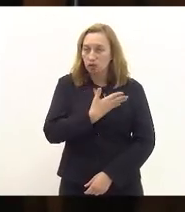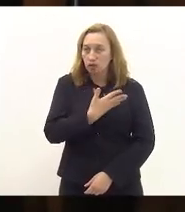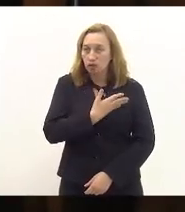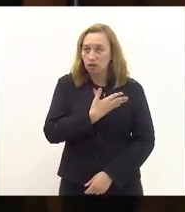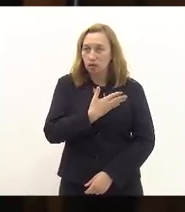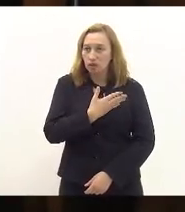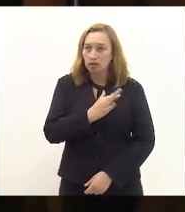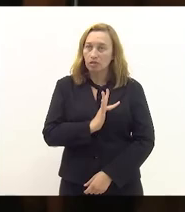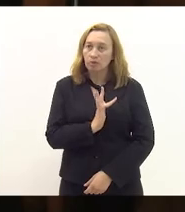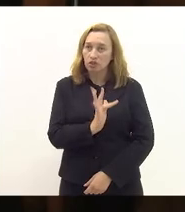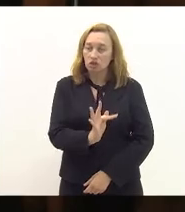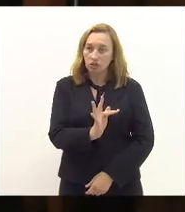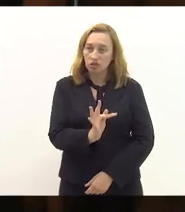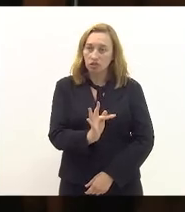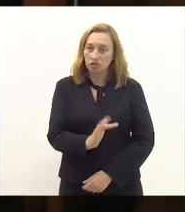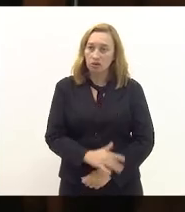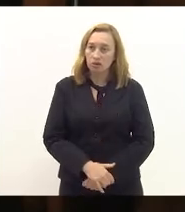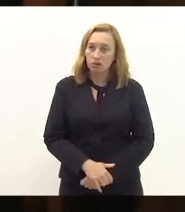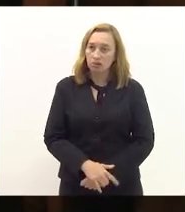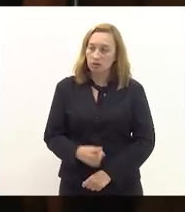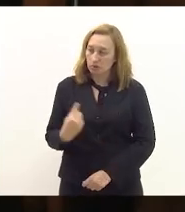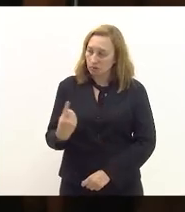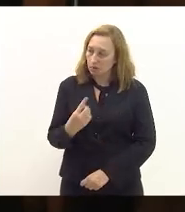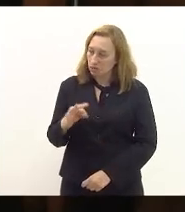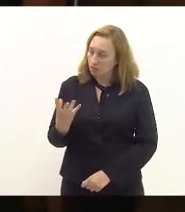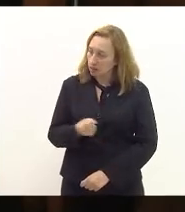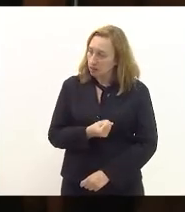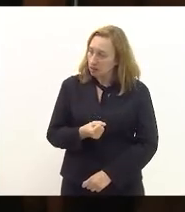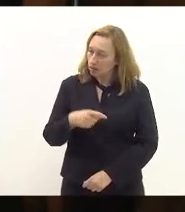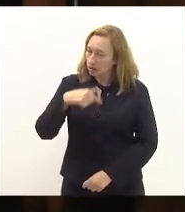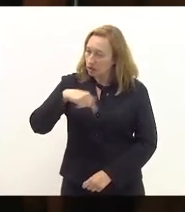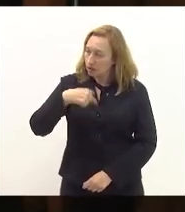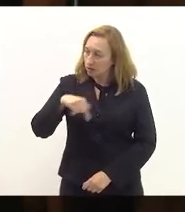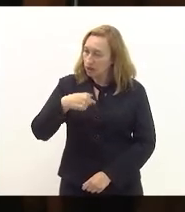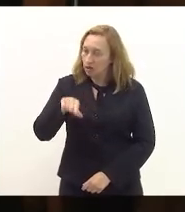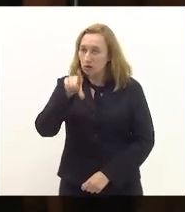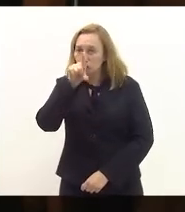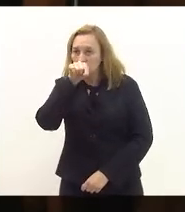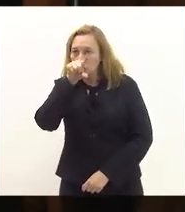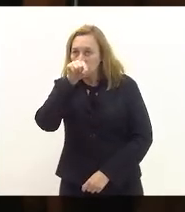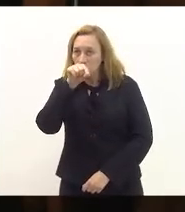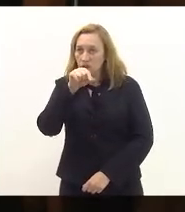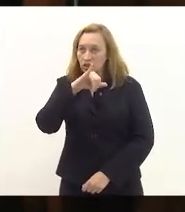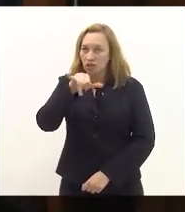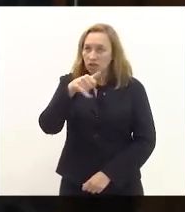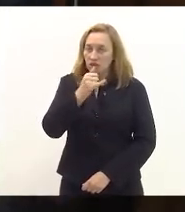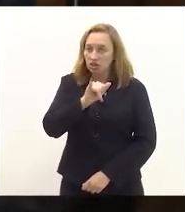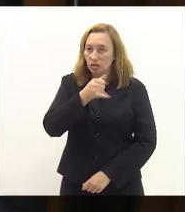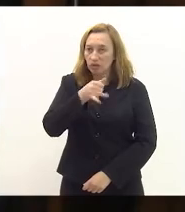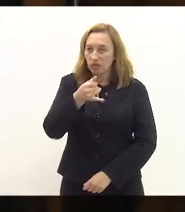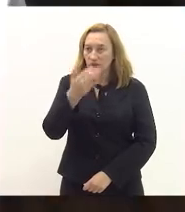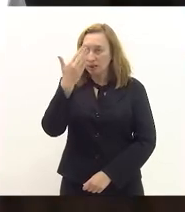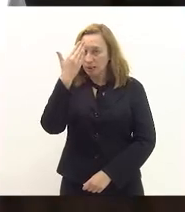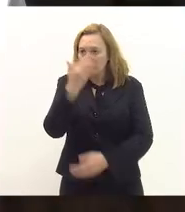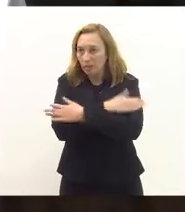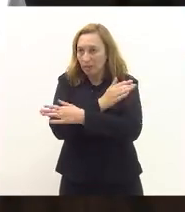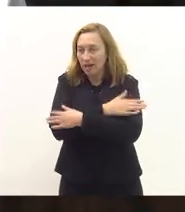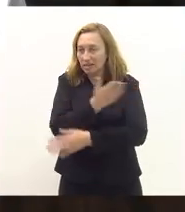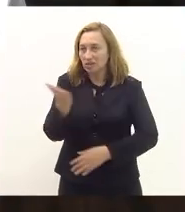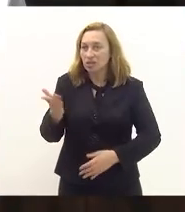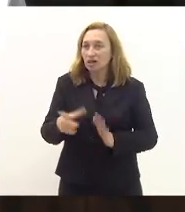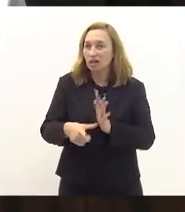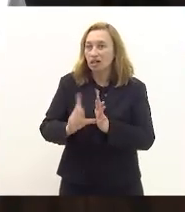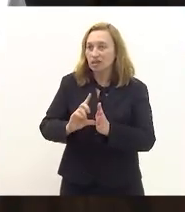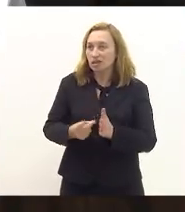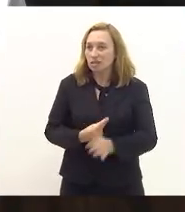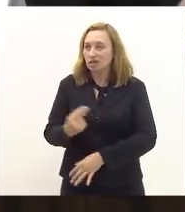na Baixada. Nós estaremos, Marta, em Queimados, Nilópolis e Japeri. Um abraço, gente. Antes de você